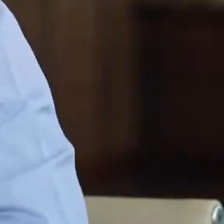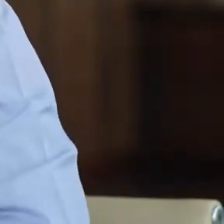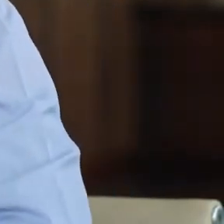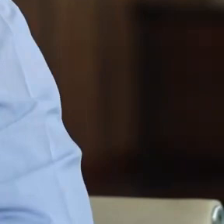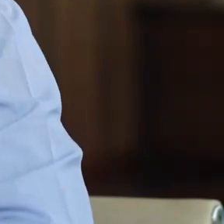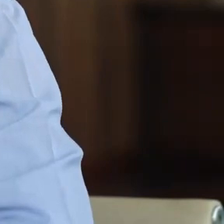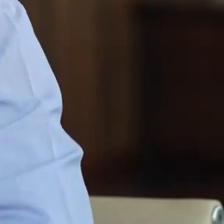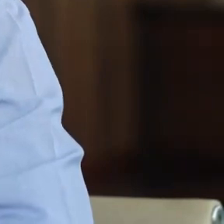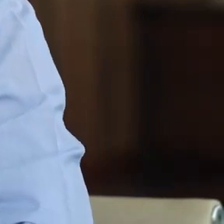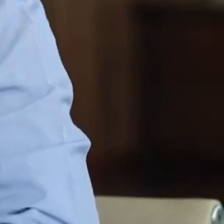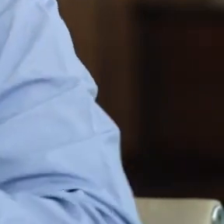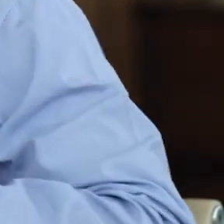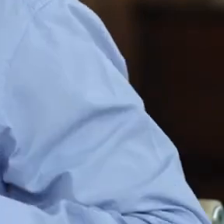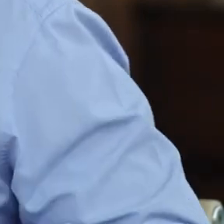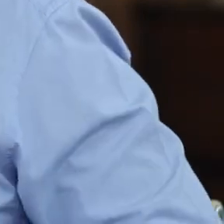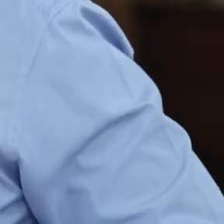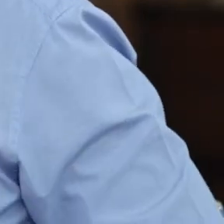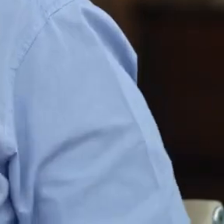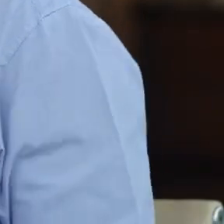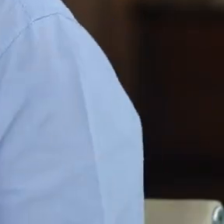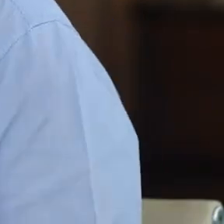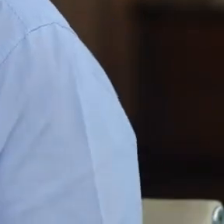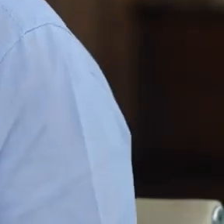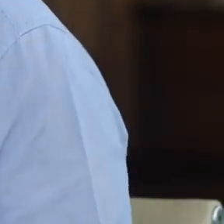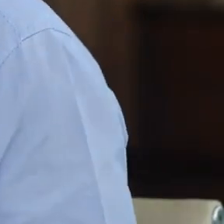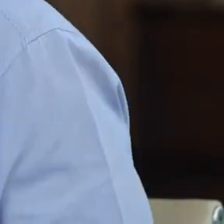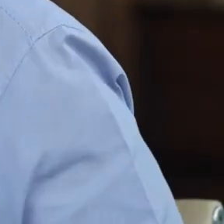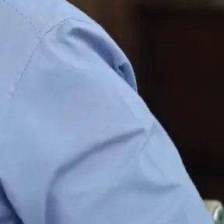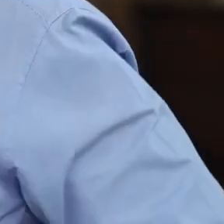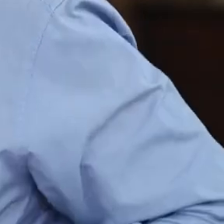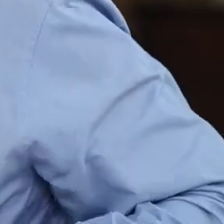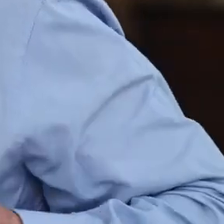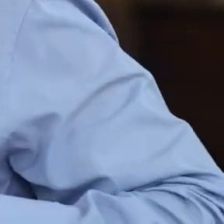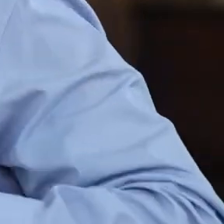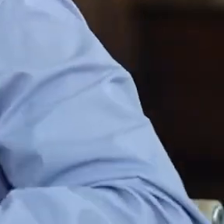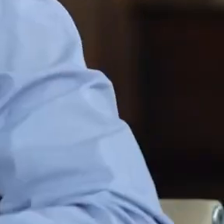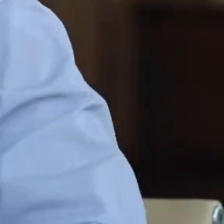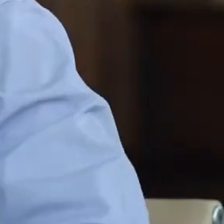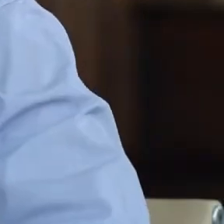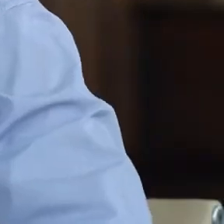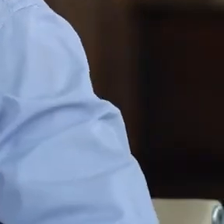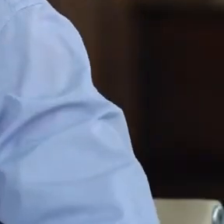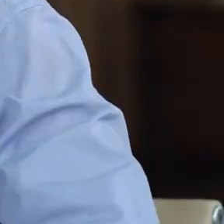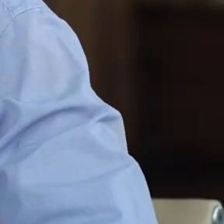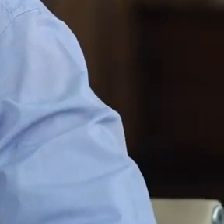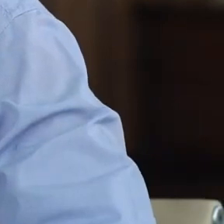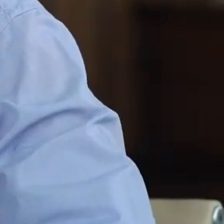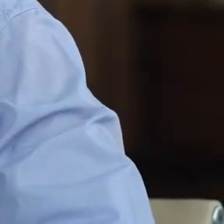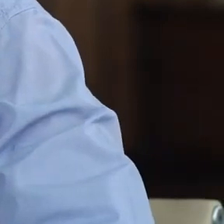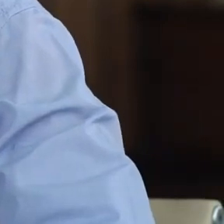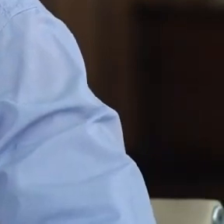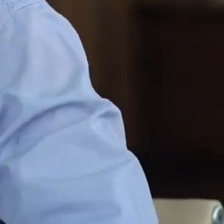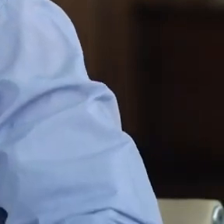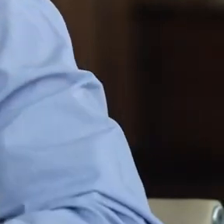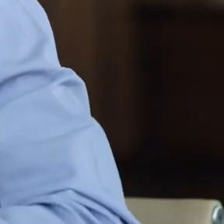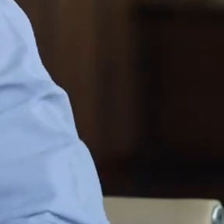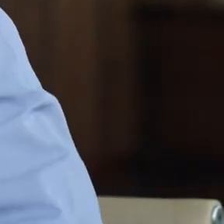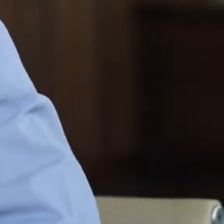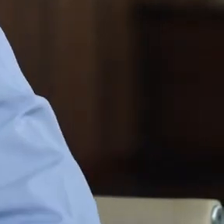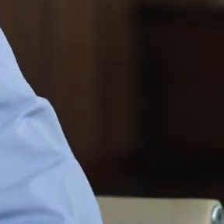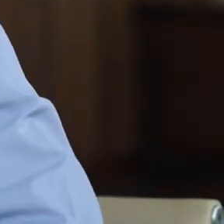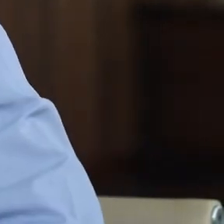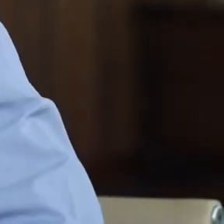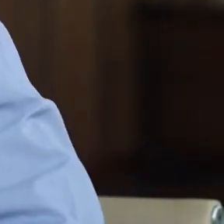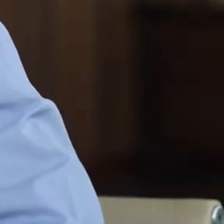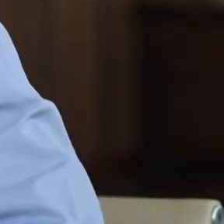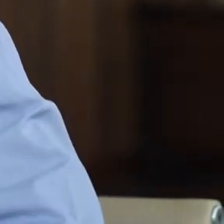criar por conta disso mas ontem foi um dia importante eu acho que para quem namora pra quem quer casado Espero que